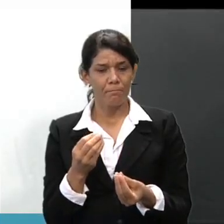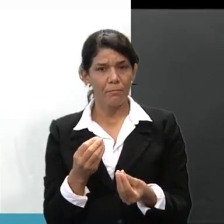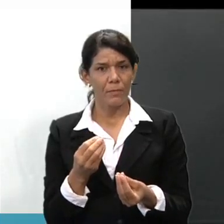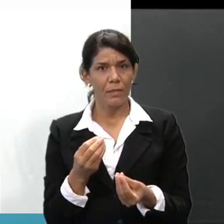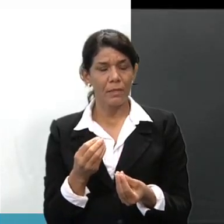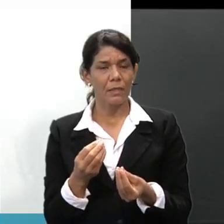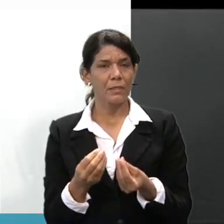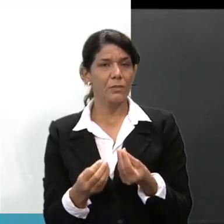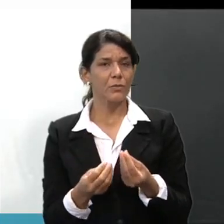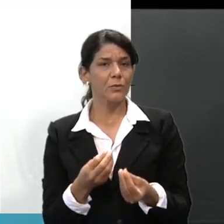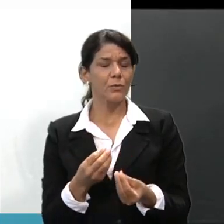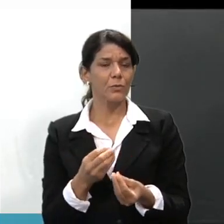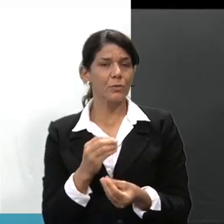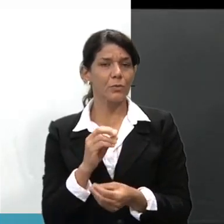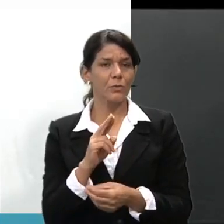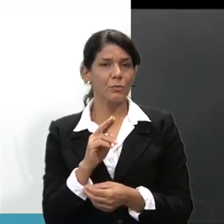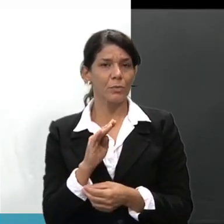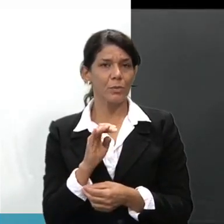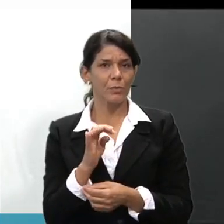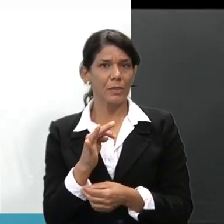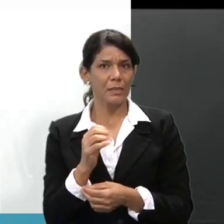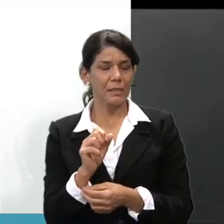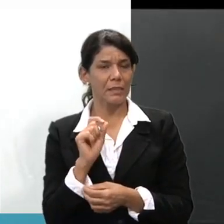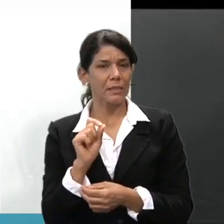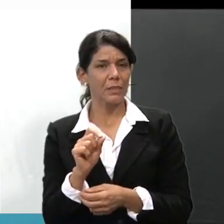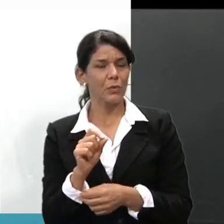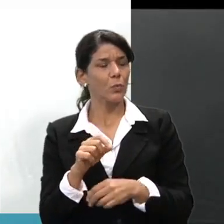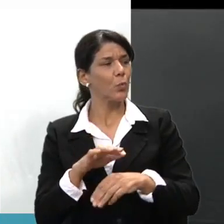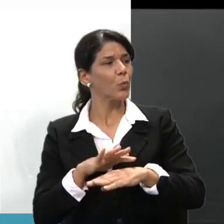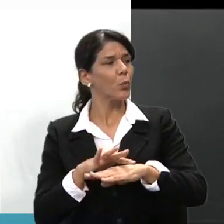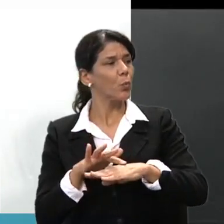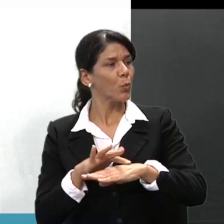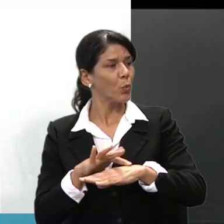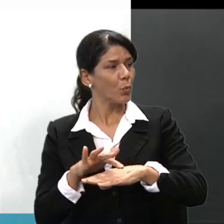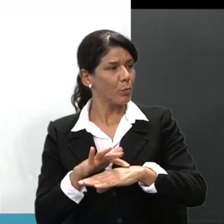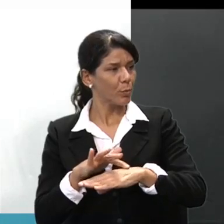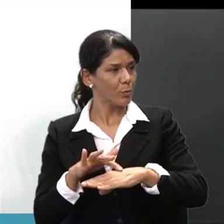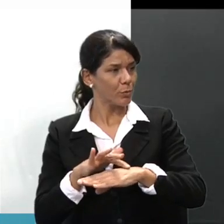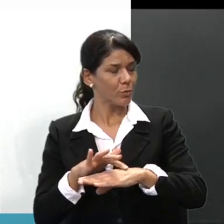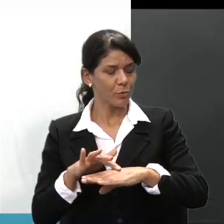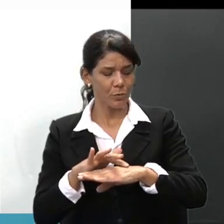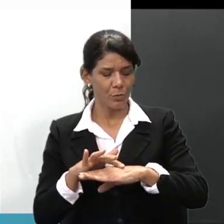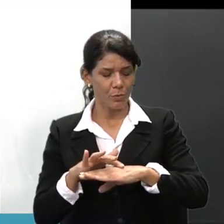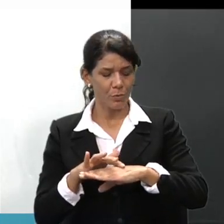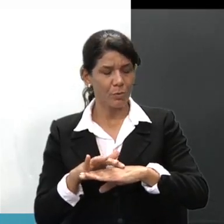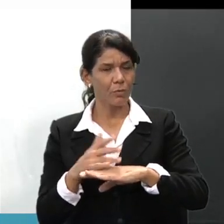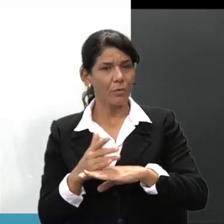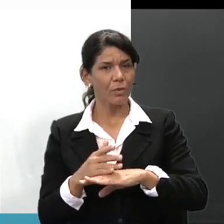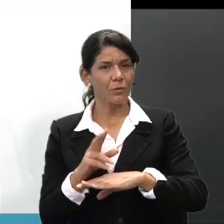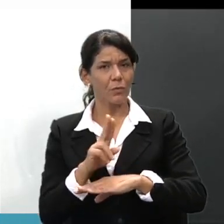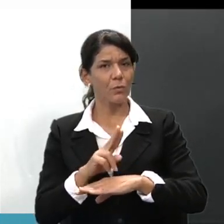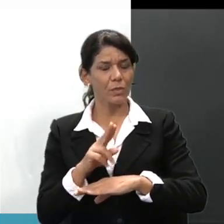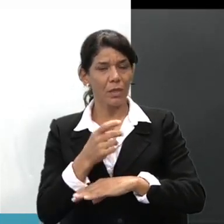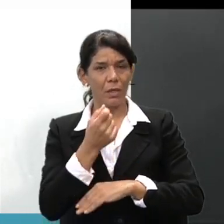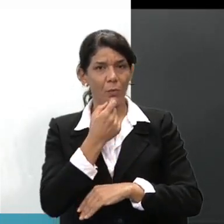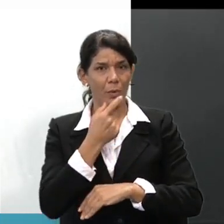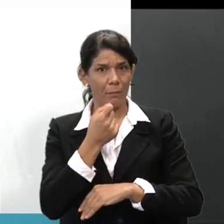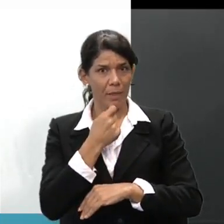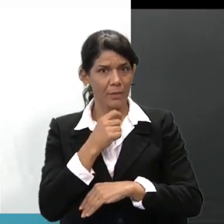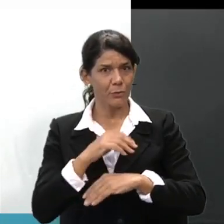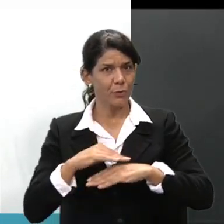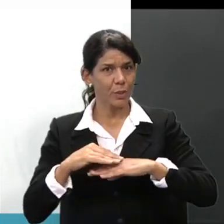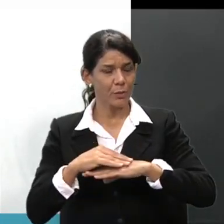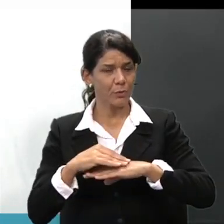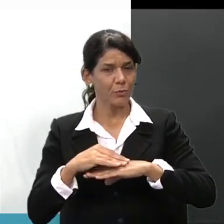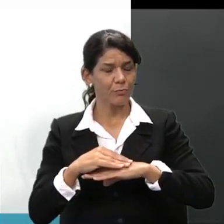como o próprio nome diz, subcutâneo, e no músculo, quando eu for administrar um medicamento intramuscular,